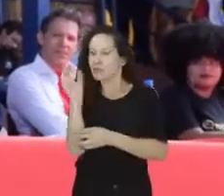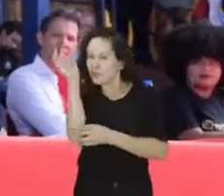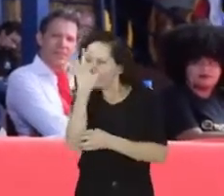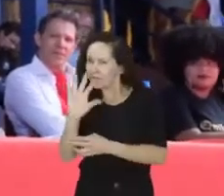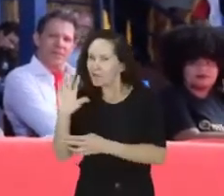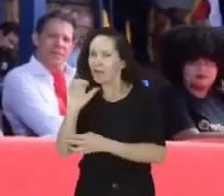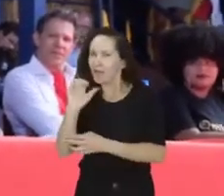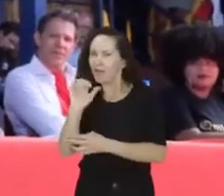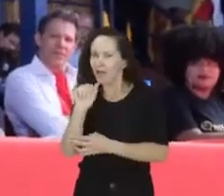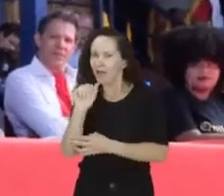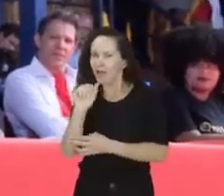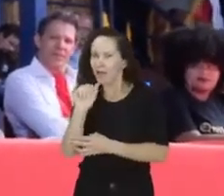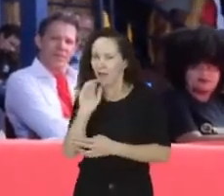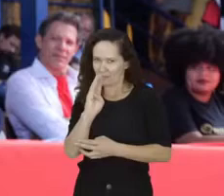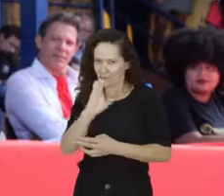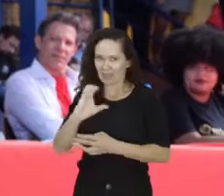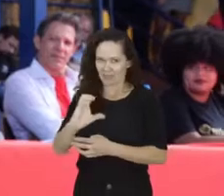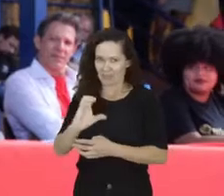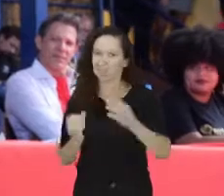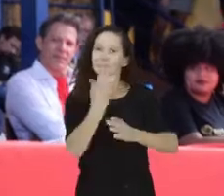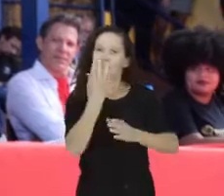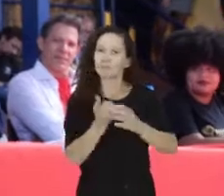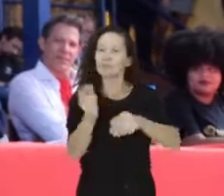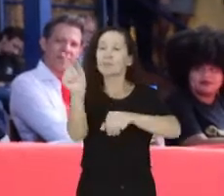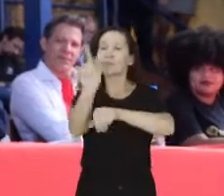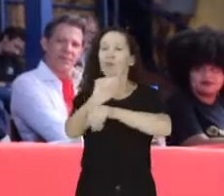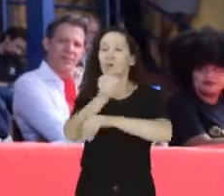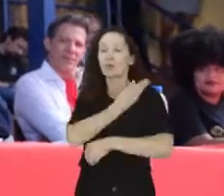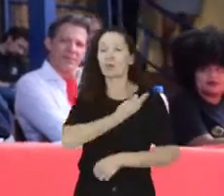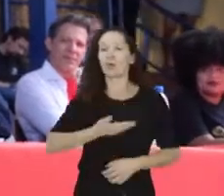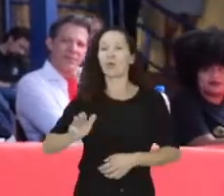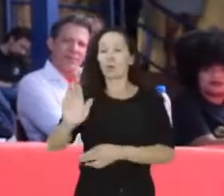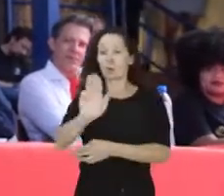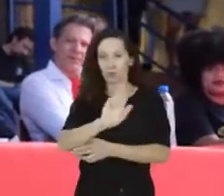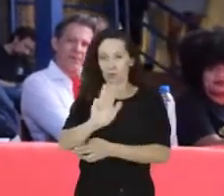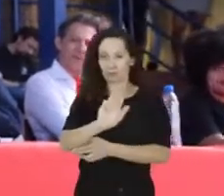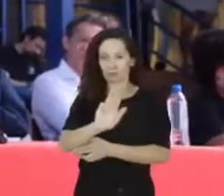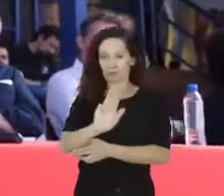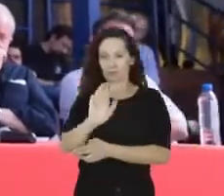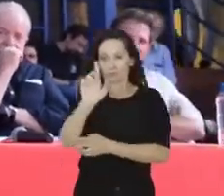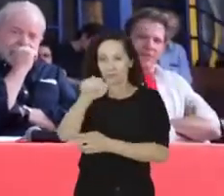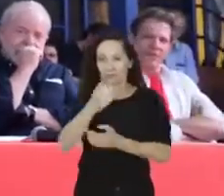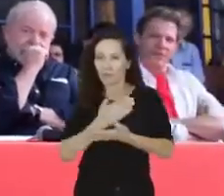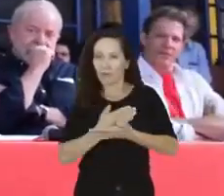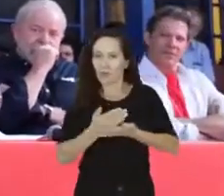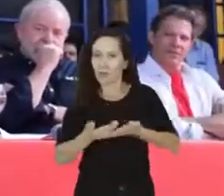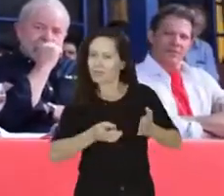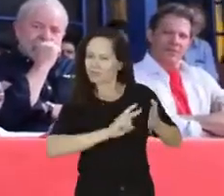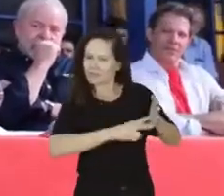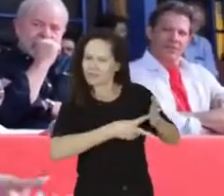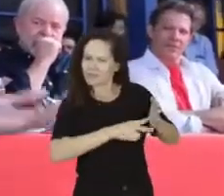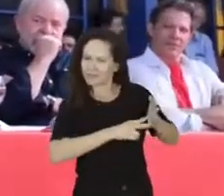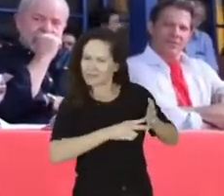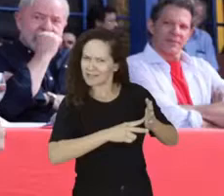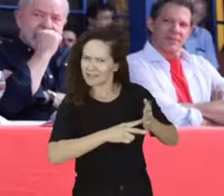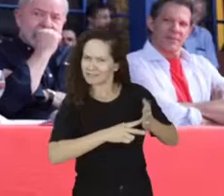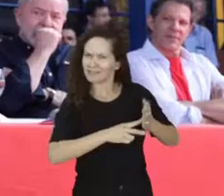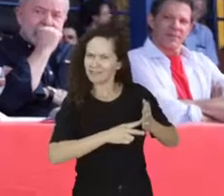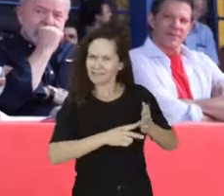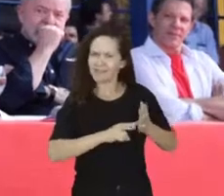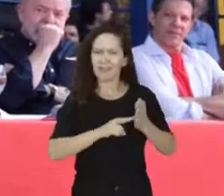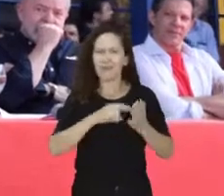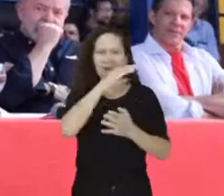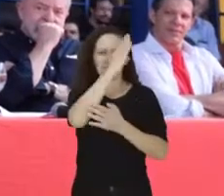que foi criada na gestão do governo Lula, que é o berço do sindicalismo brasileiro, foi justamente por